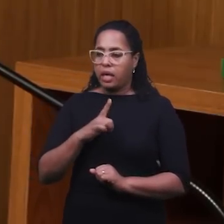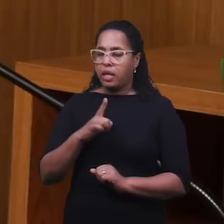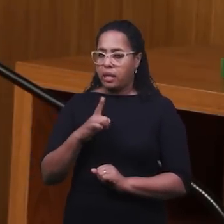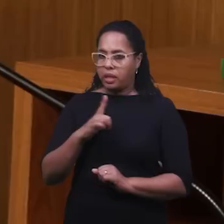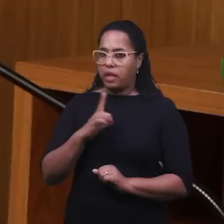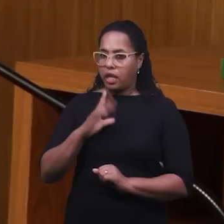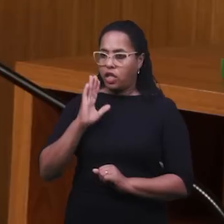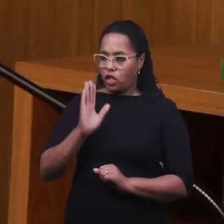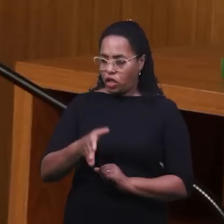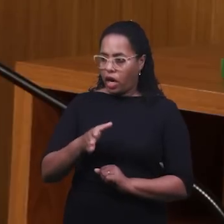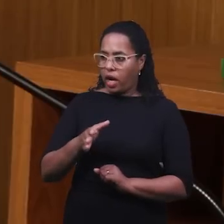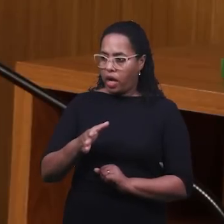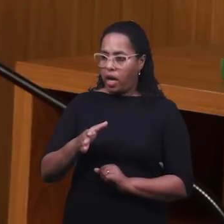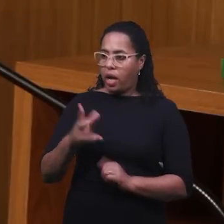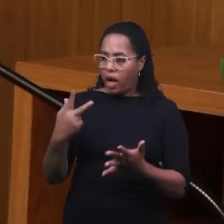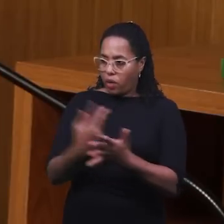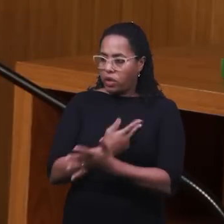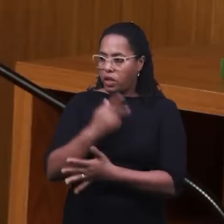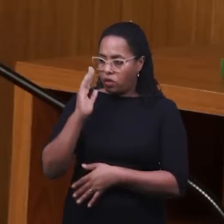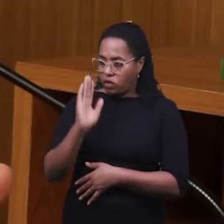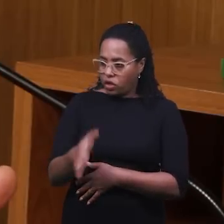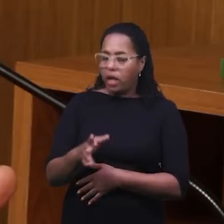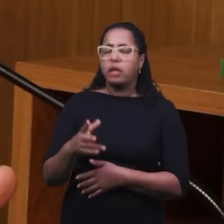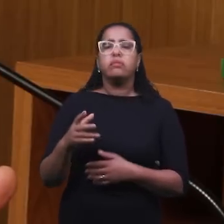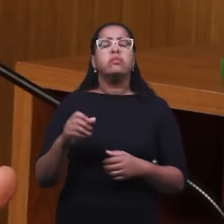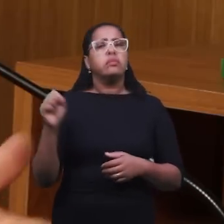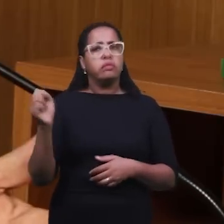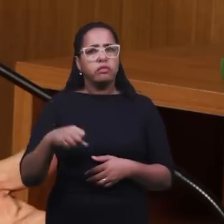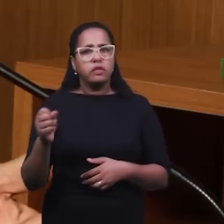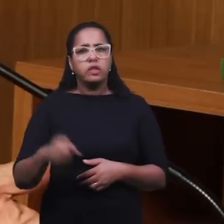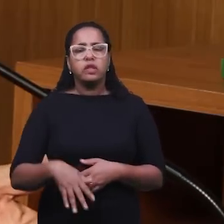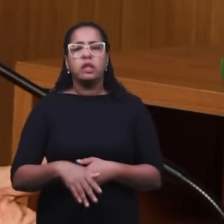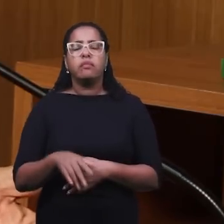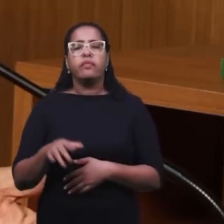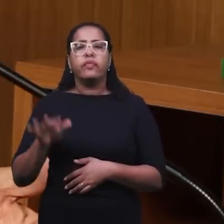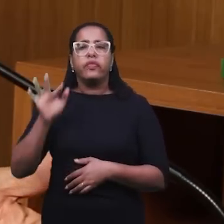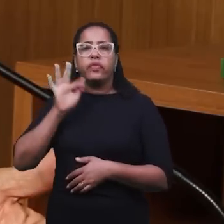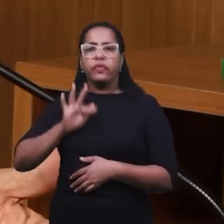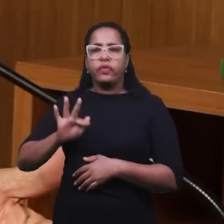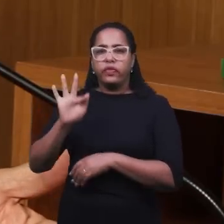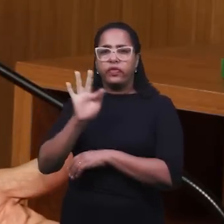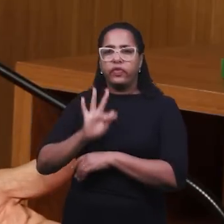levantados para ministério. Aí a pergunta se faz: